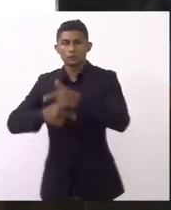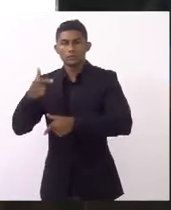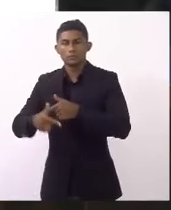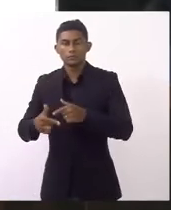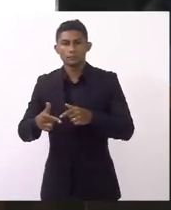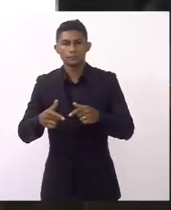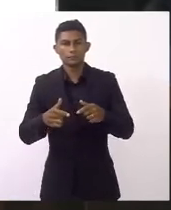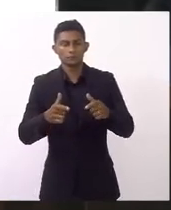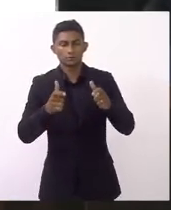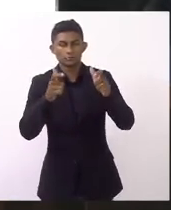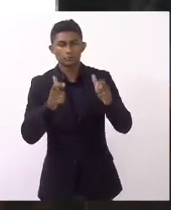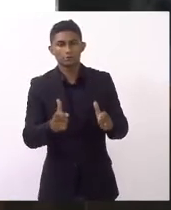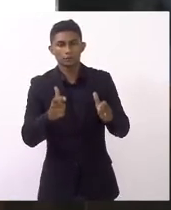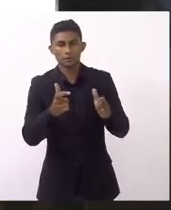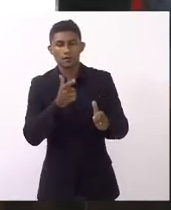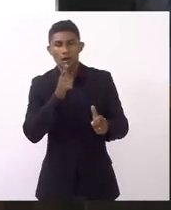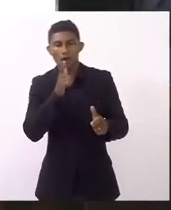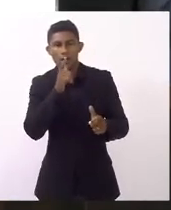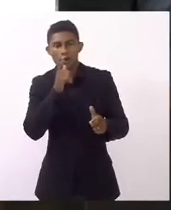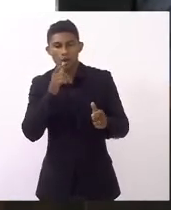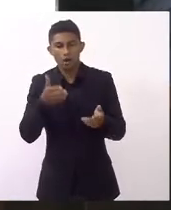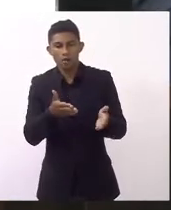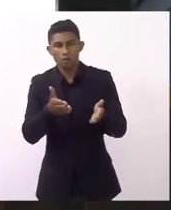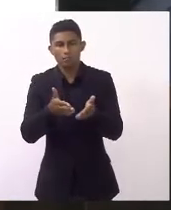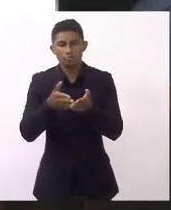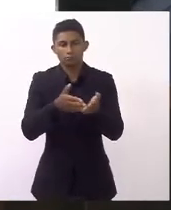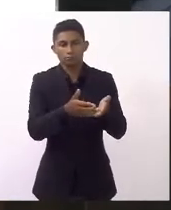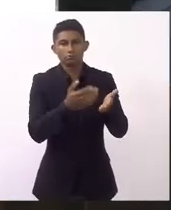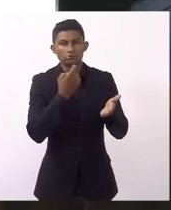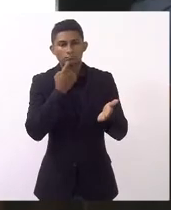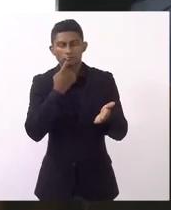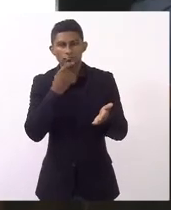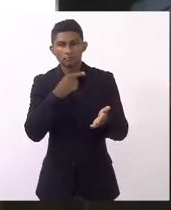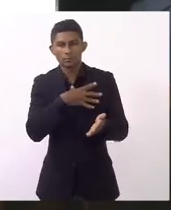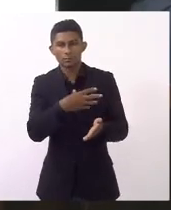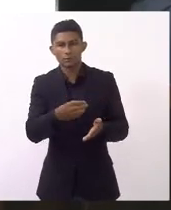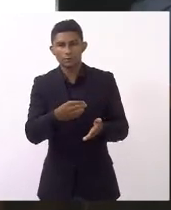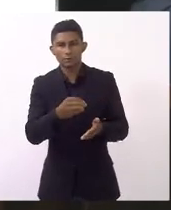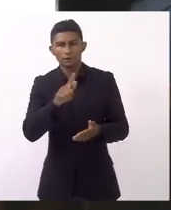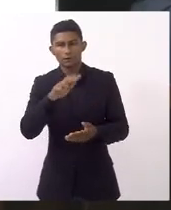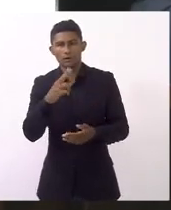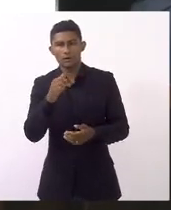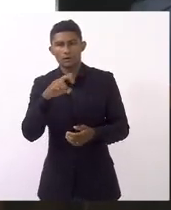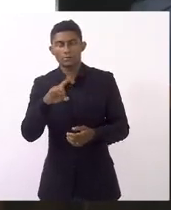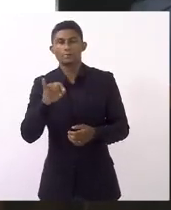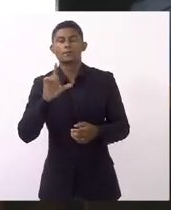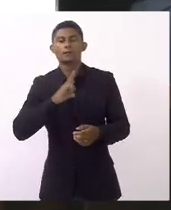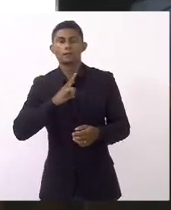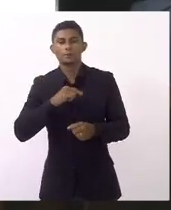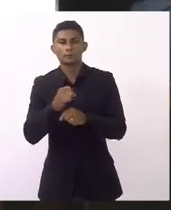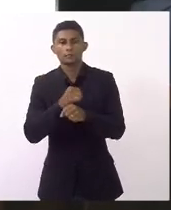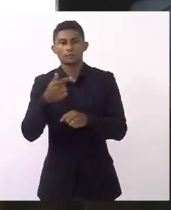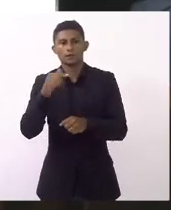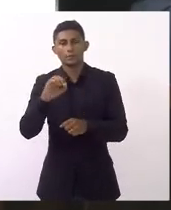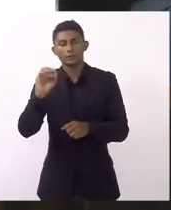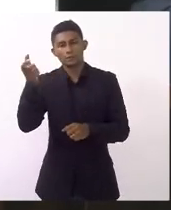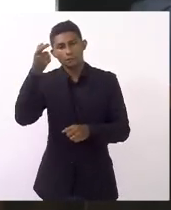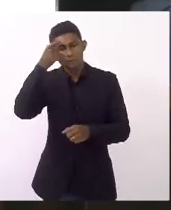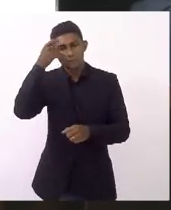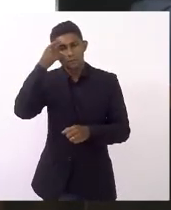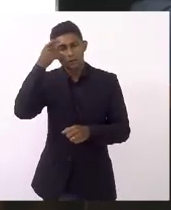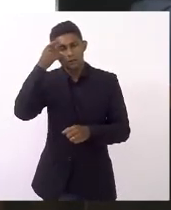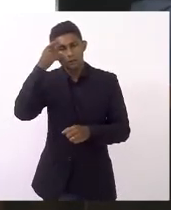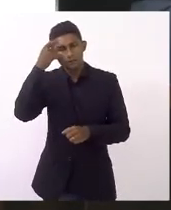portuária do Rio de Janeiro os filhos gigante tem 70 anos de história de preservação da memória